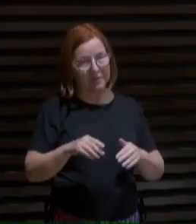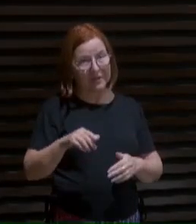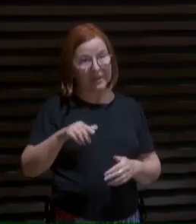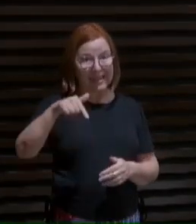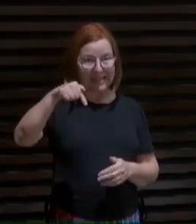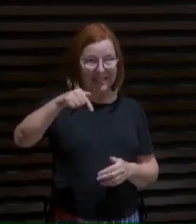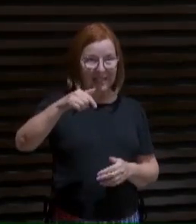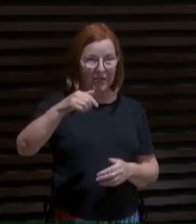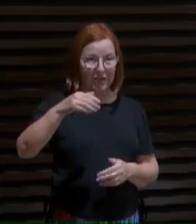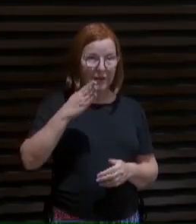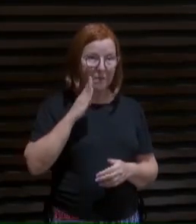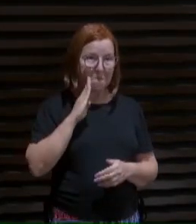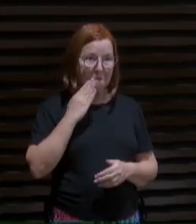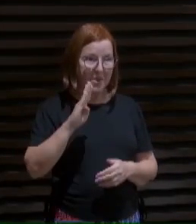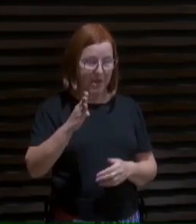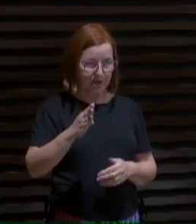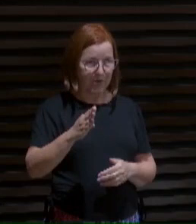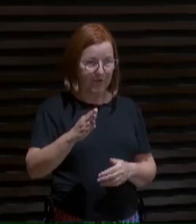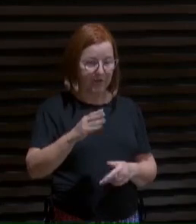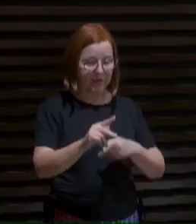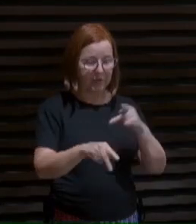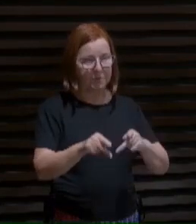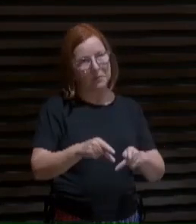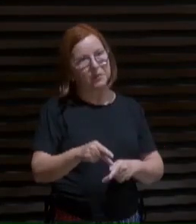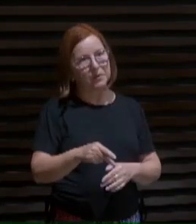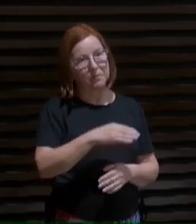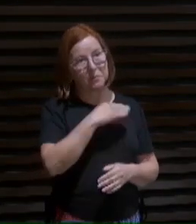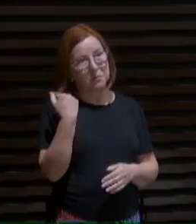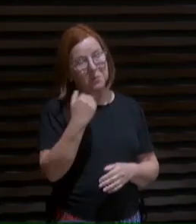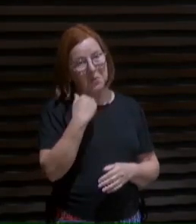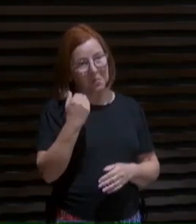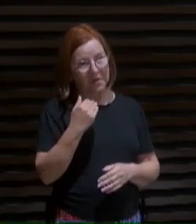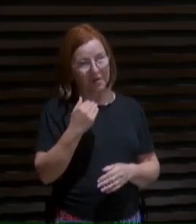no dilúvio. É por isso que tem muito petróleo,